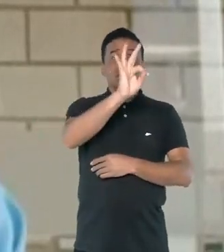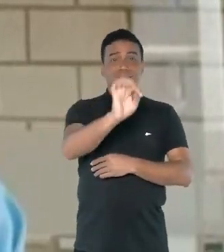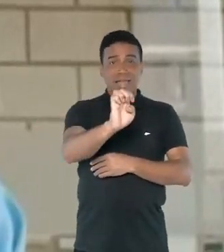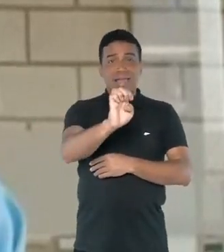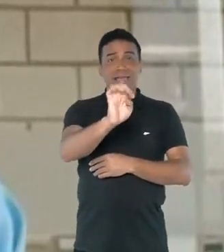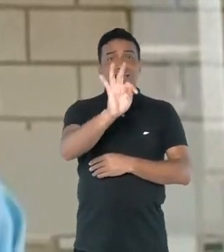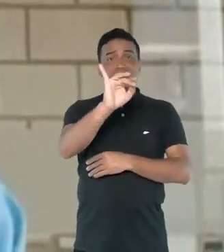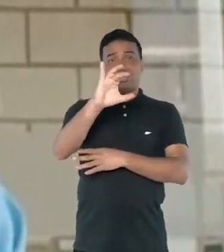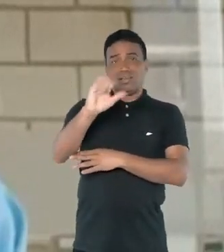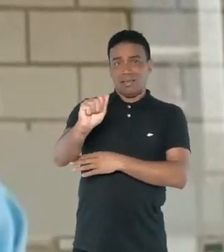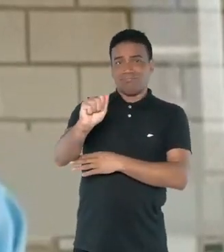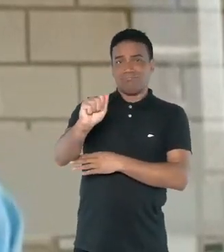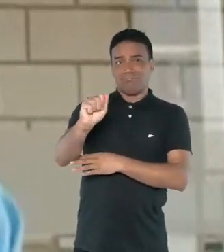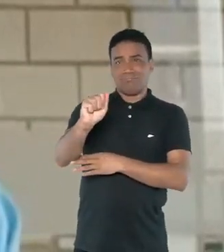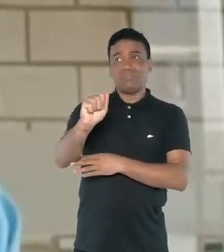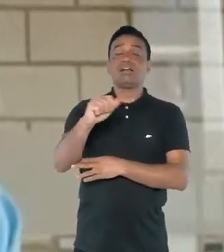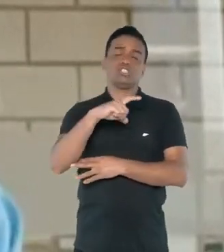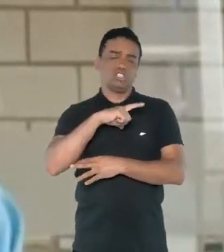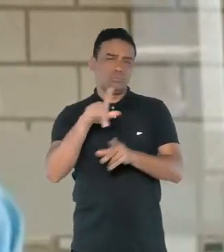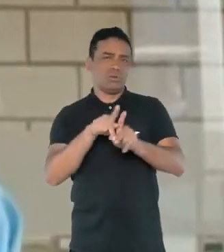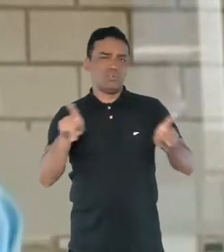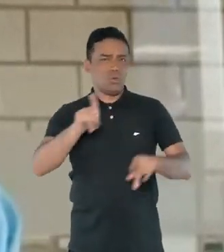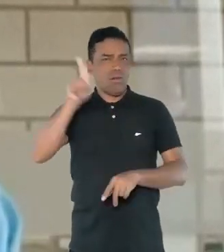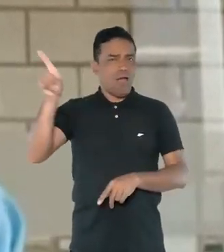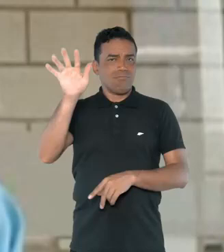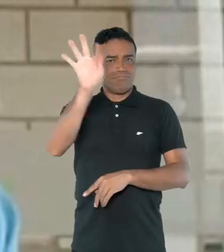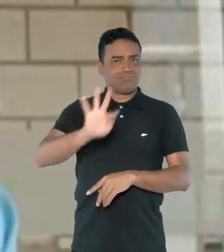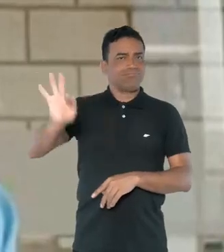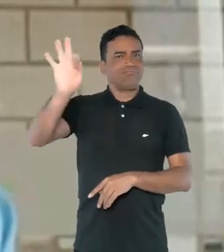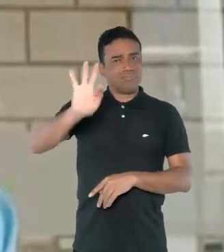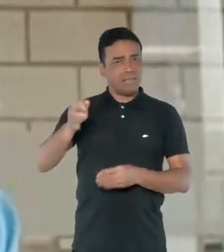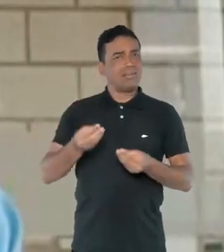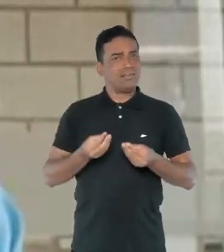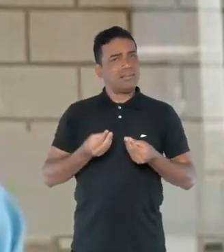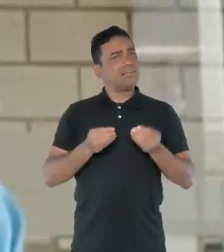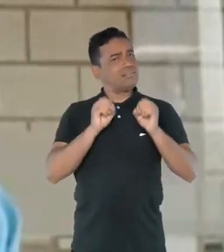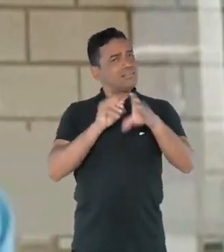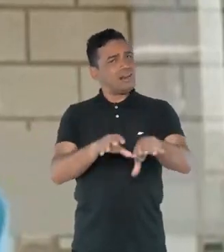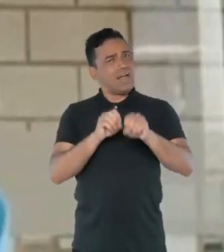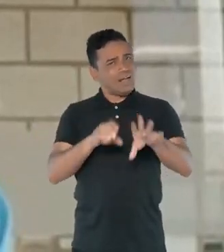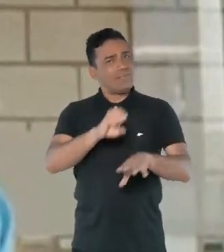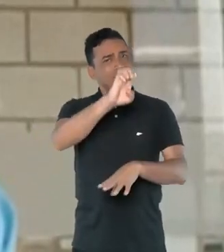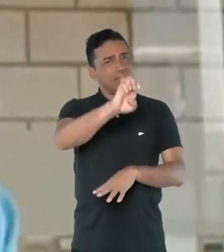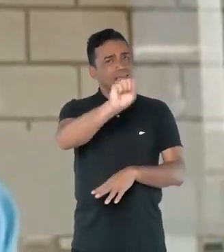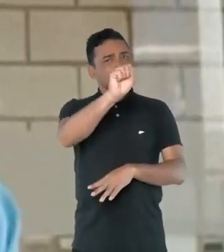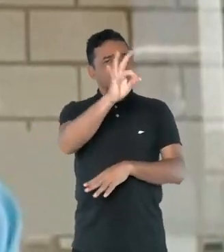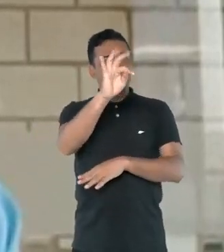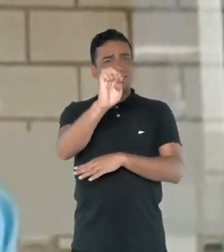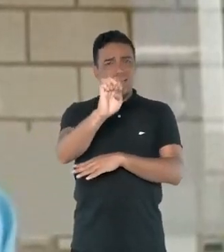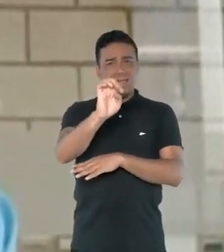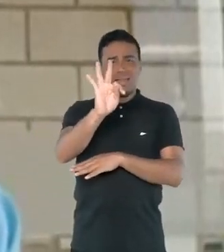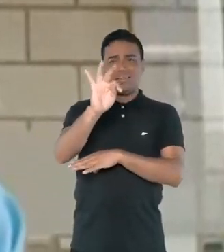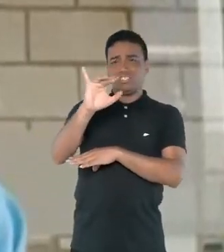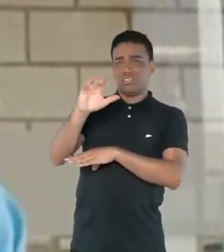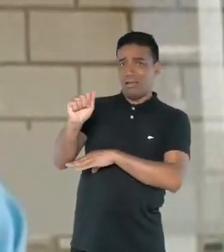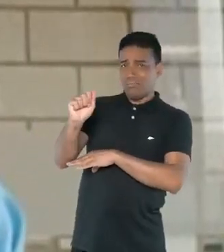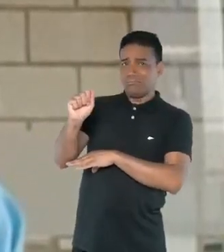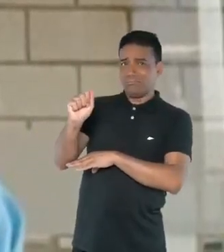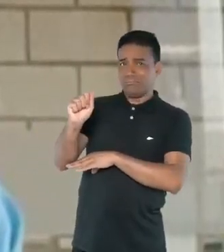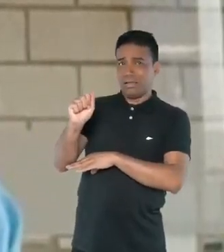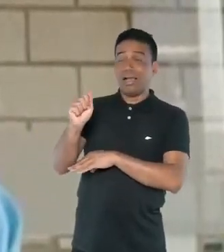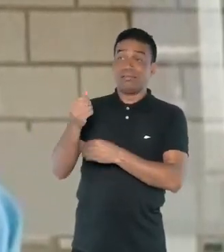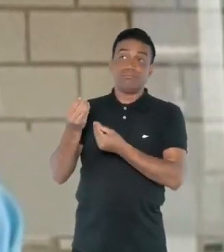E tinha um professor da graduação que dava estética, com quem eu falava, e que dava os alemães, e